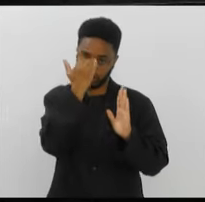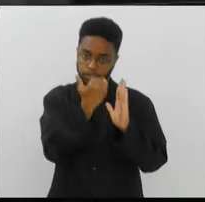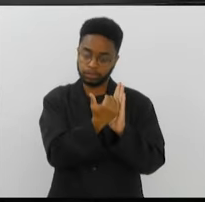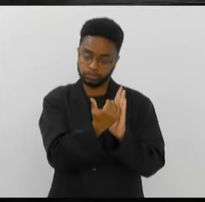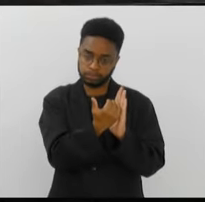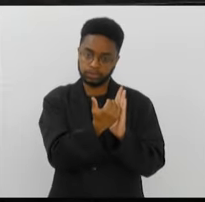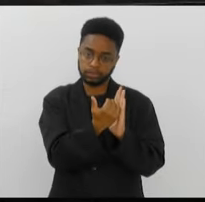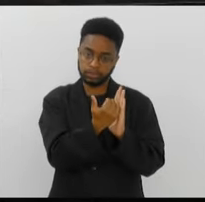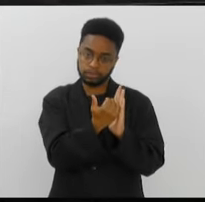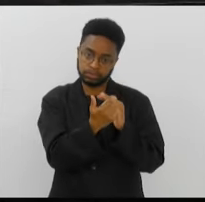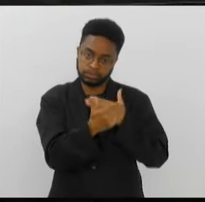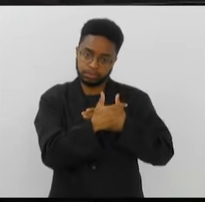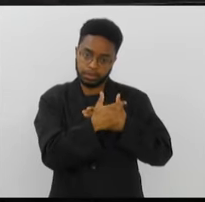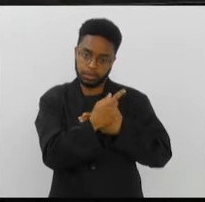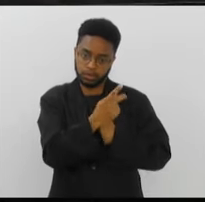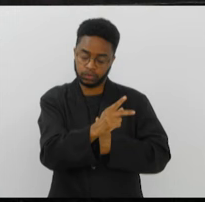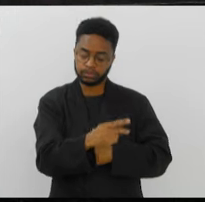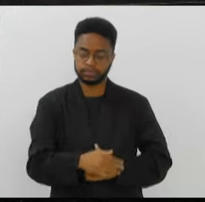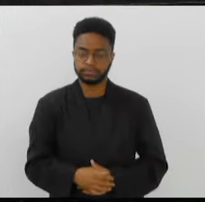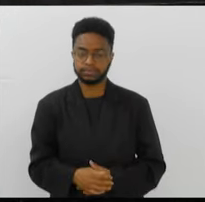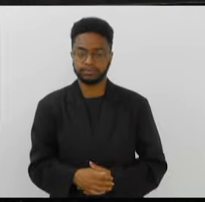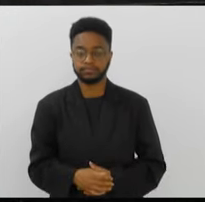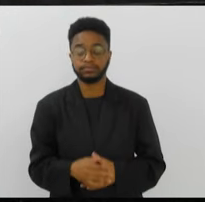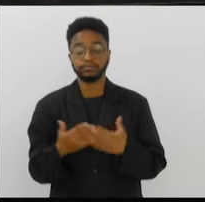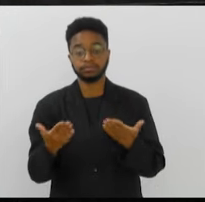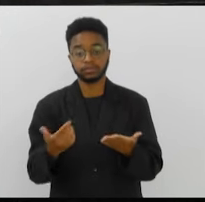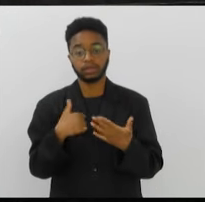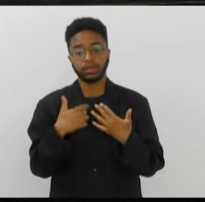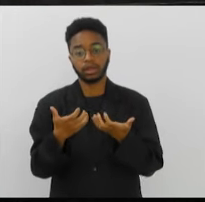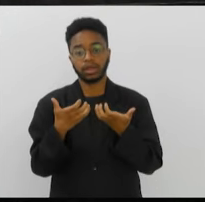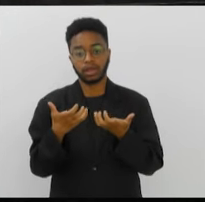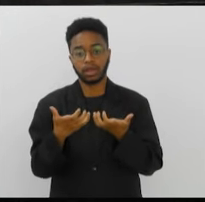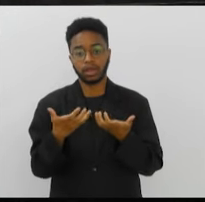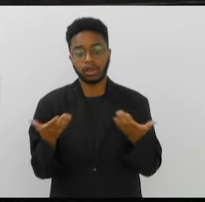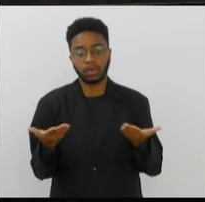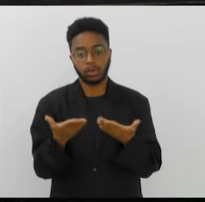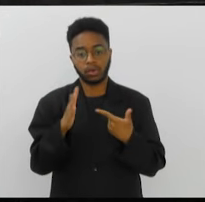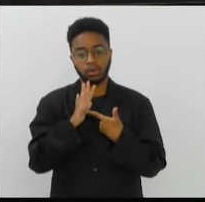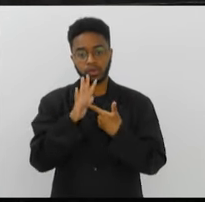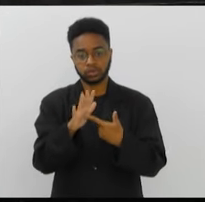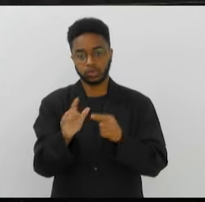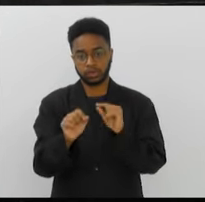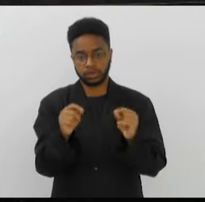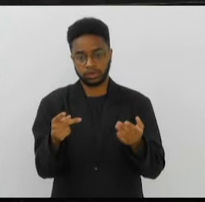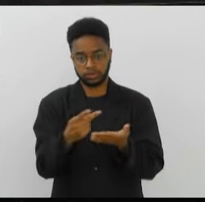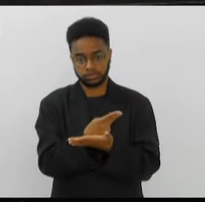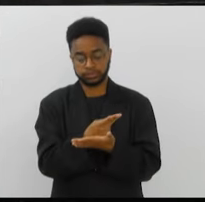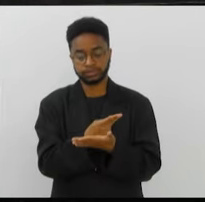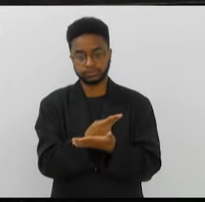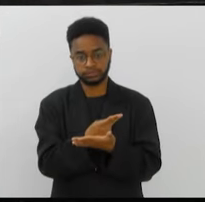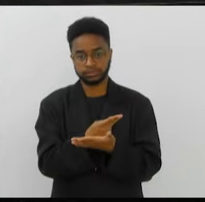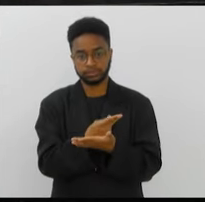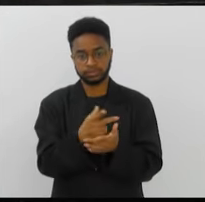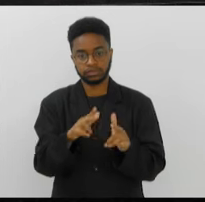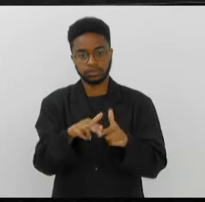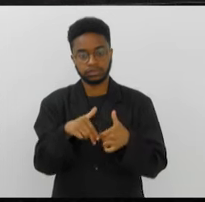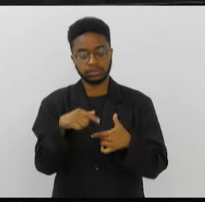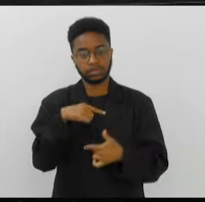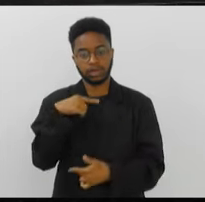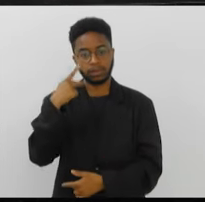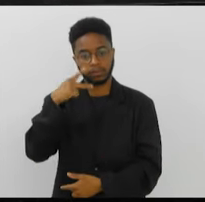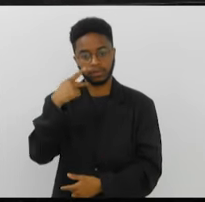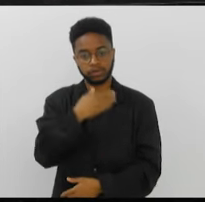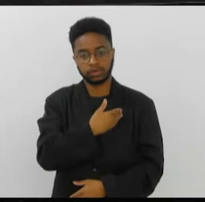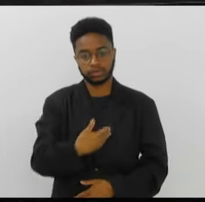seu dever. Então, queria aqui assinalar esse fato de uma política